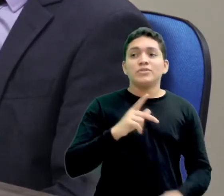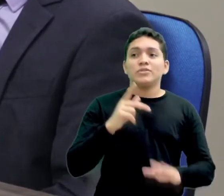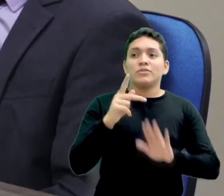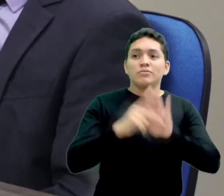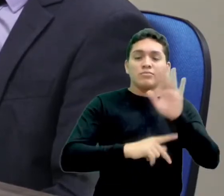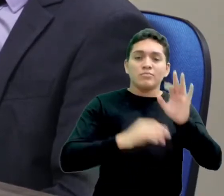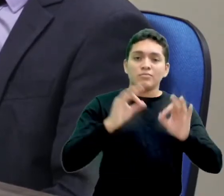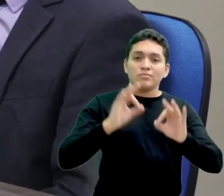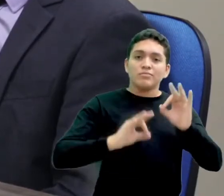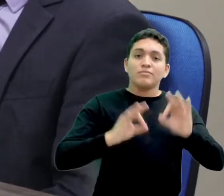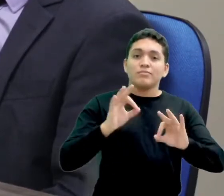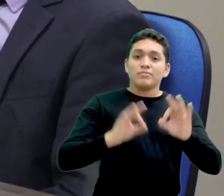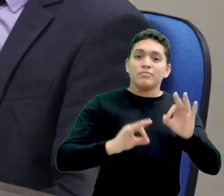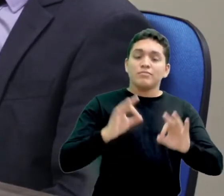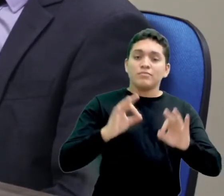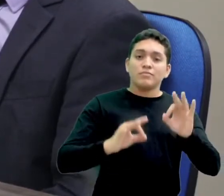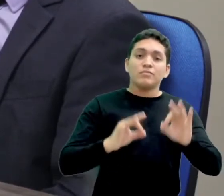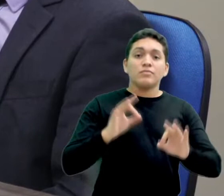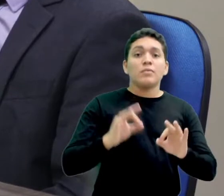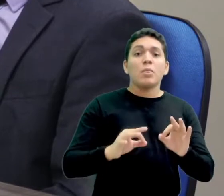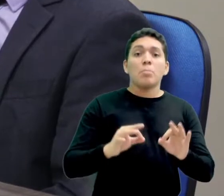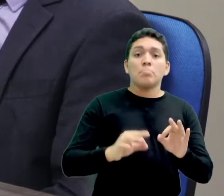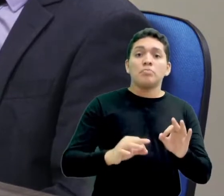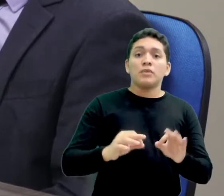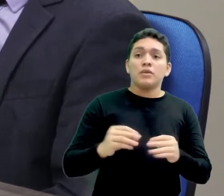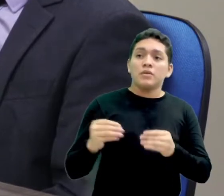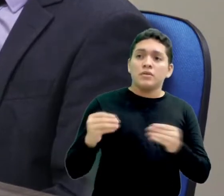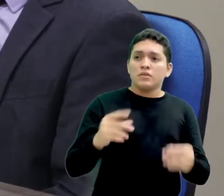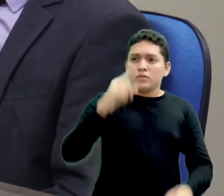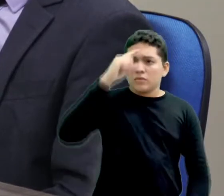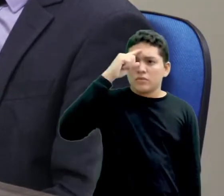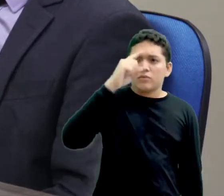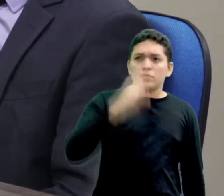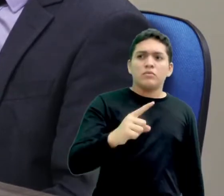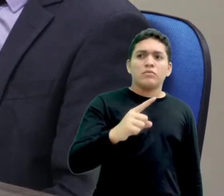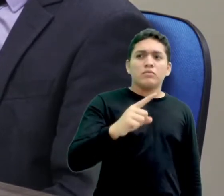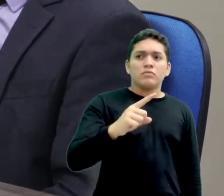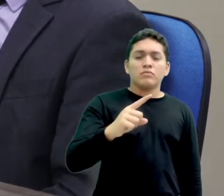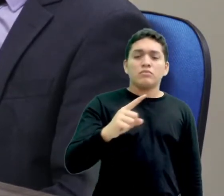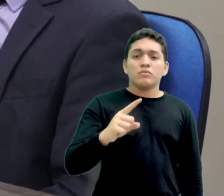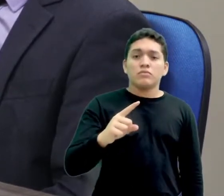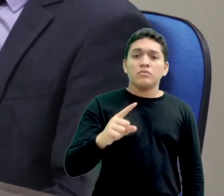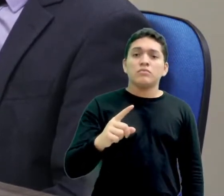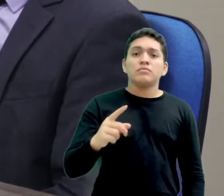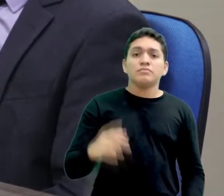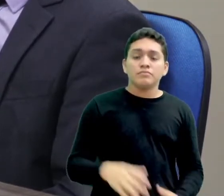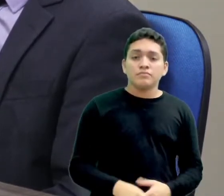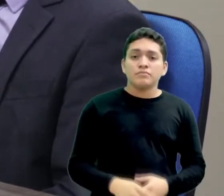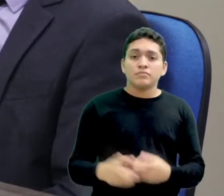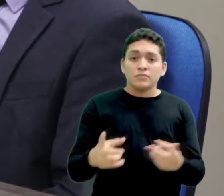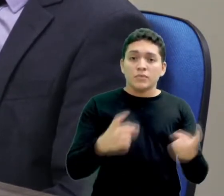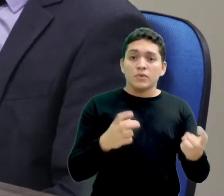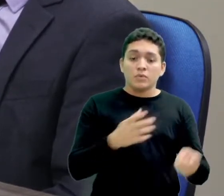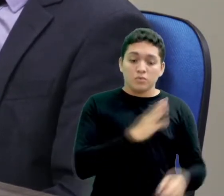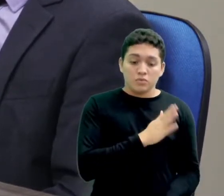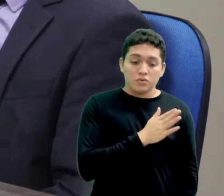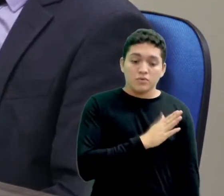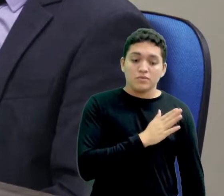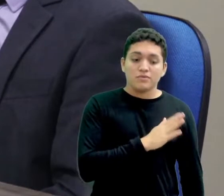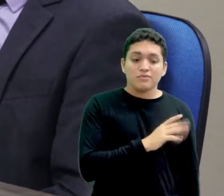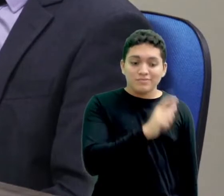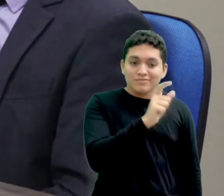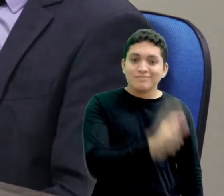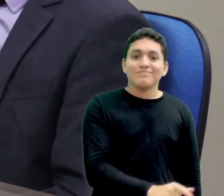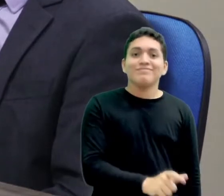Versículo 28 vai dizer: Absalão deu ordem aos seus moços, dizendo: fiquem atentos, quando o coração de Aminon